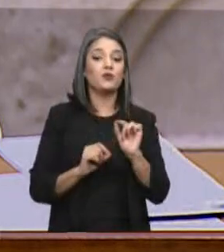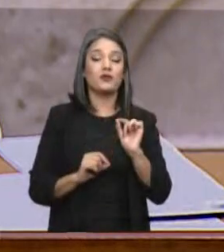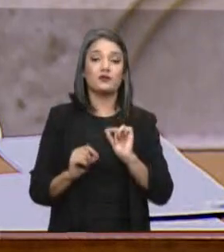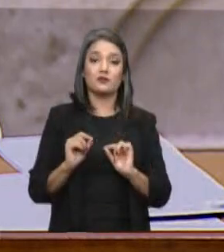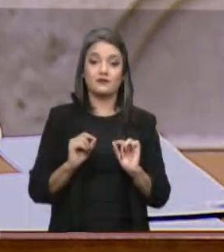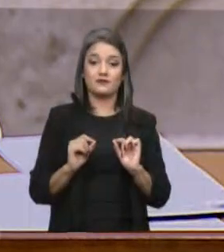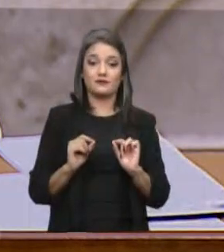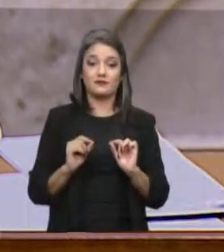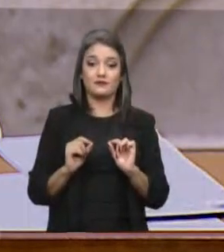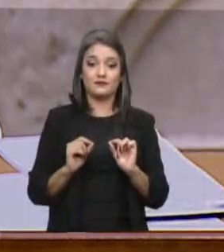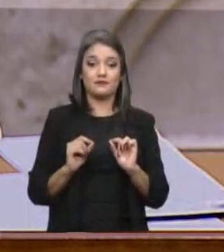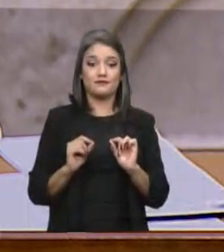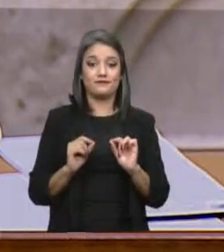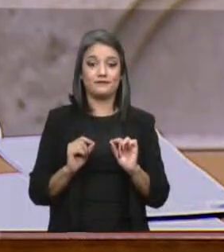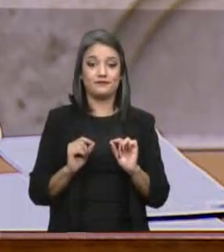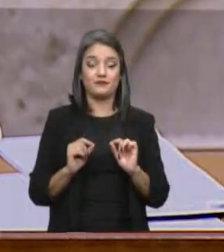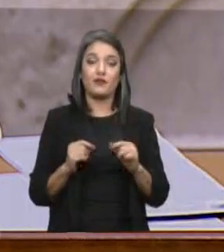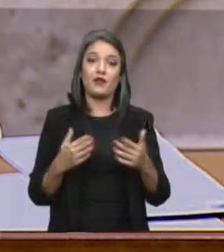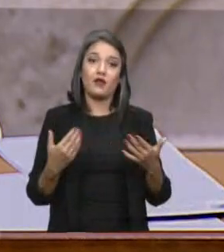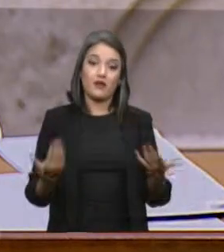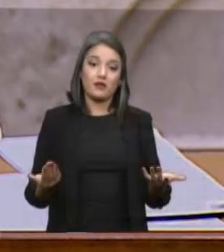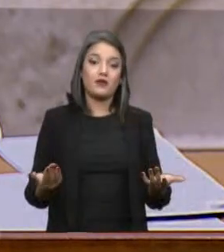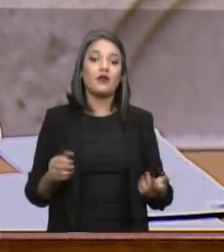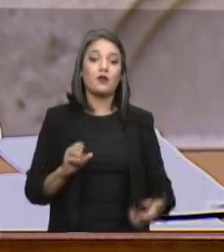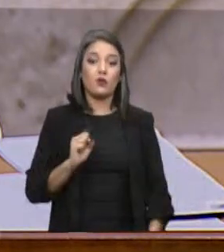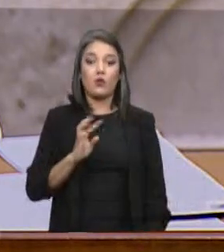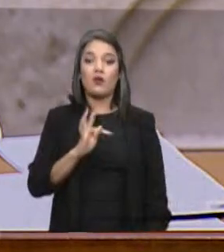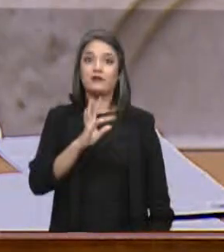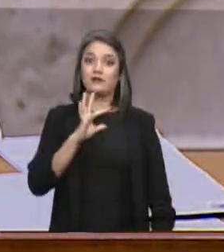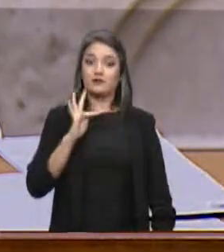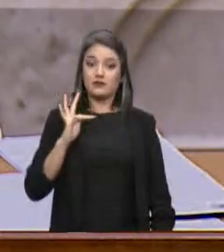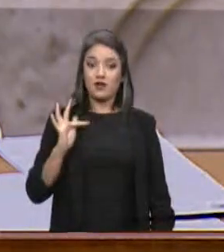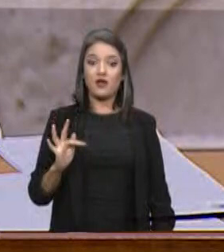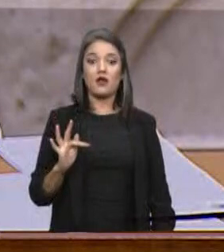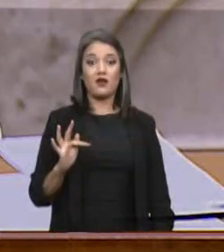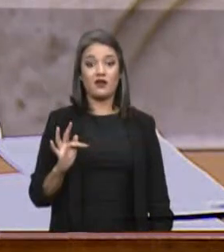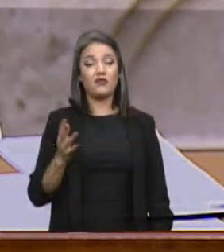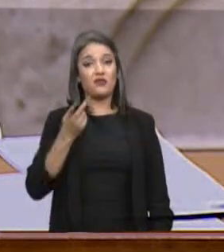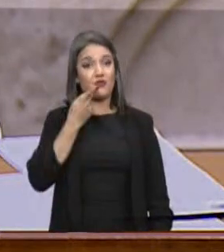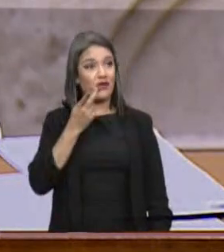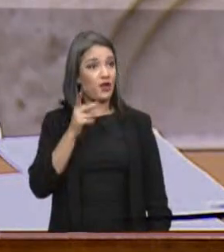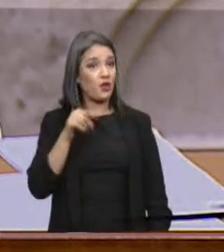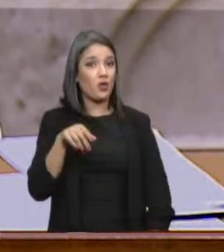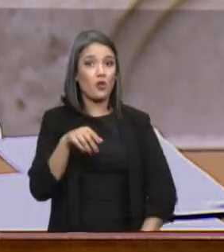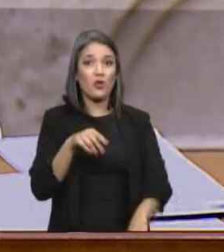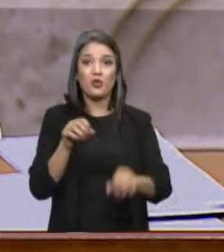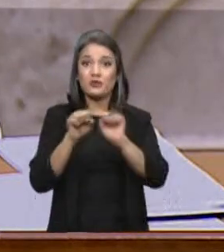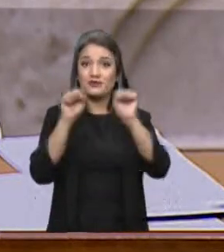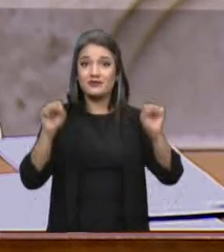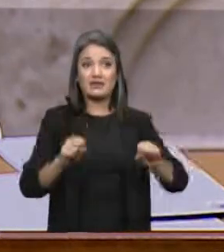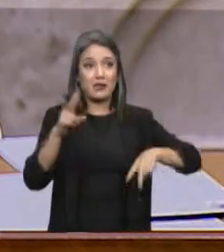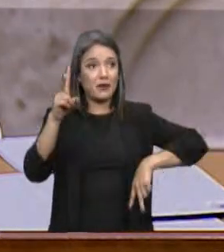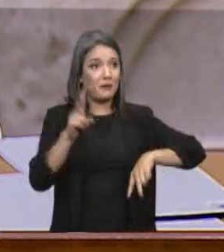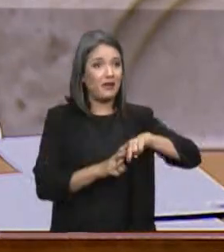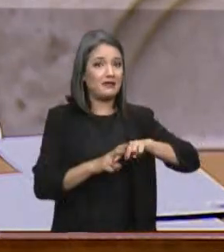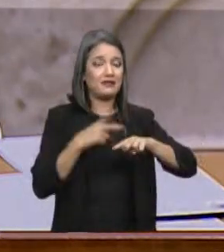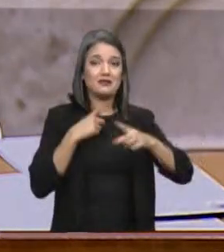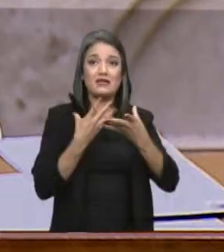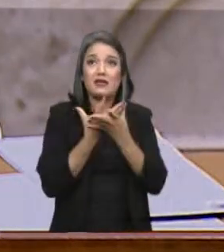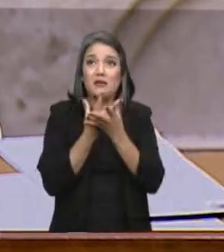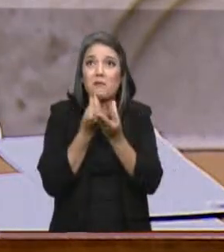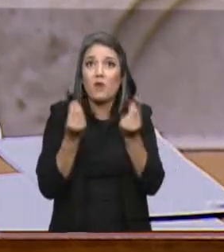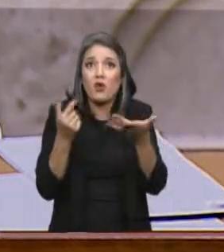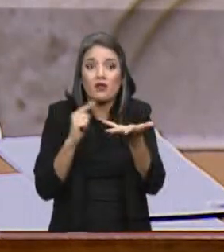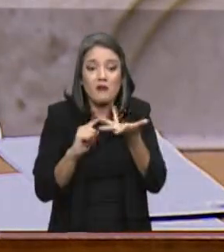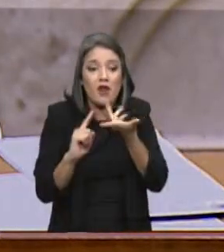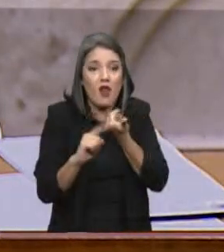nessas dificuldades todas que levaram o Supremo Tribunal Federal a declarar o estado inconstitucional de coisas nos